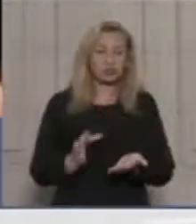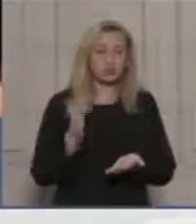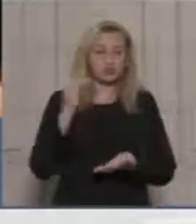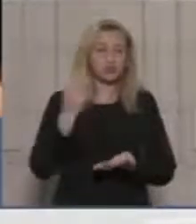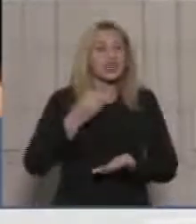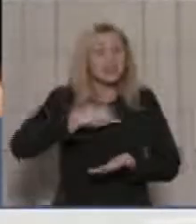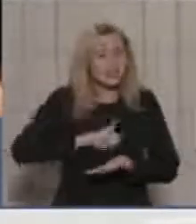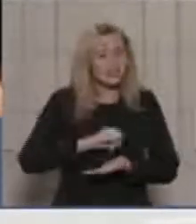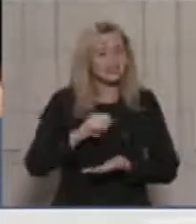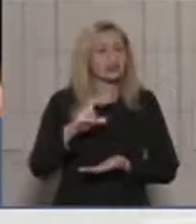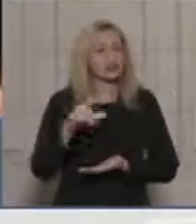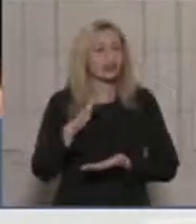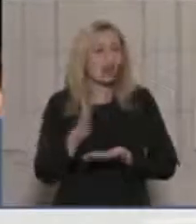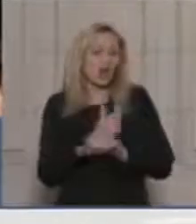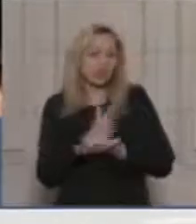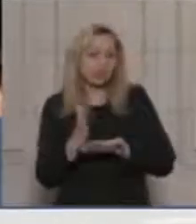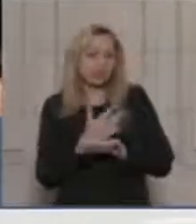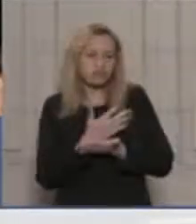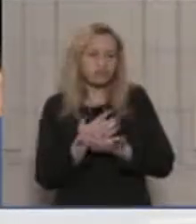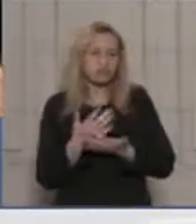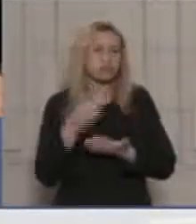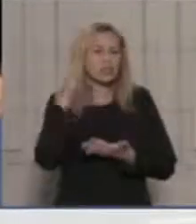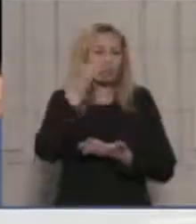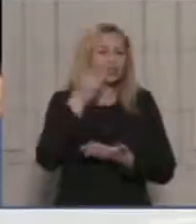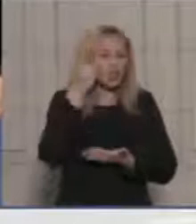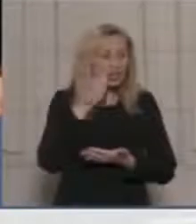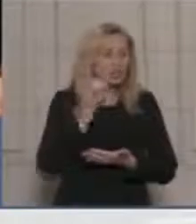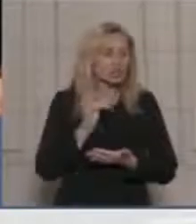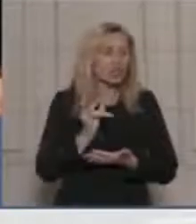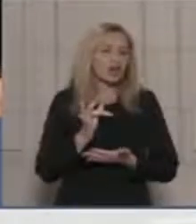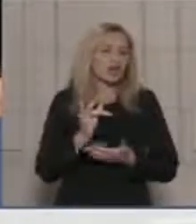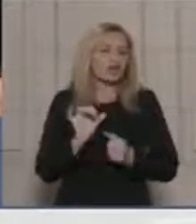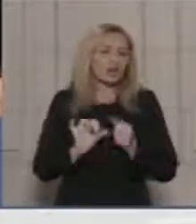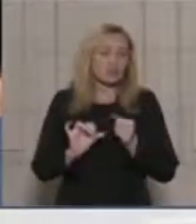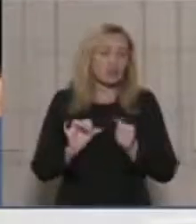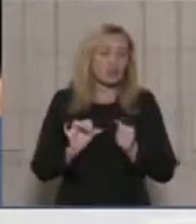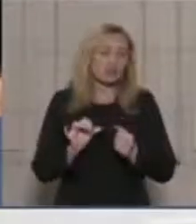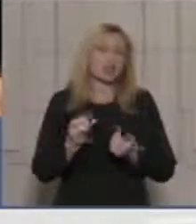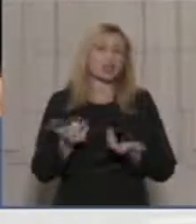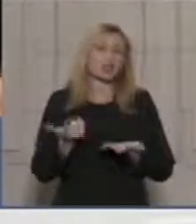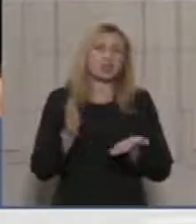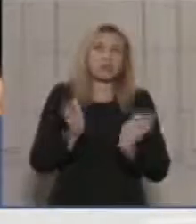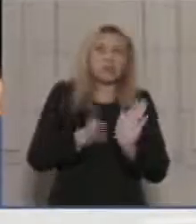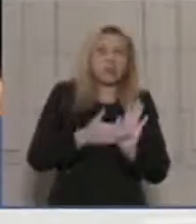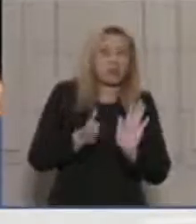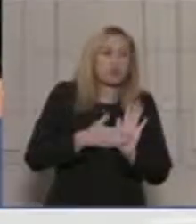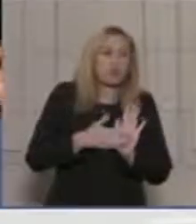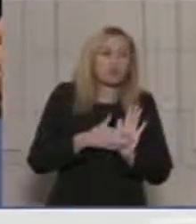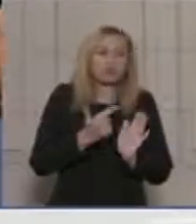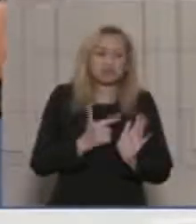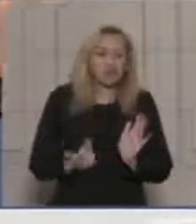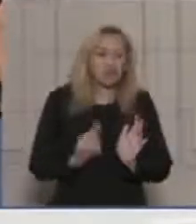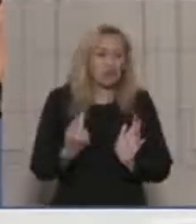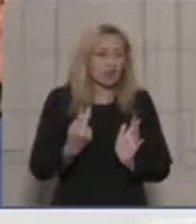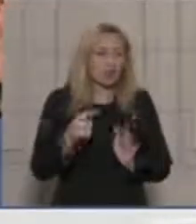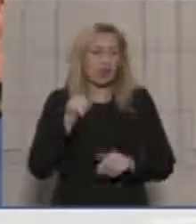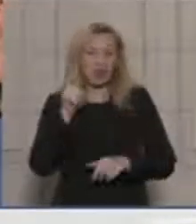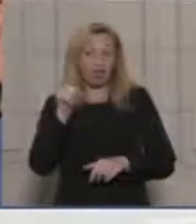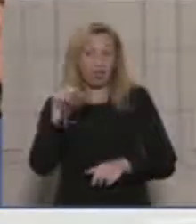fizer alguma proposta espúria, ele, como presidente, dá voz de prisão na